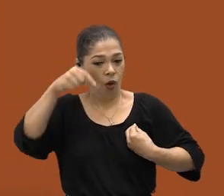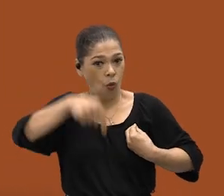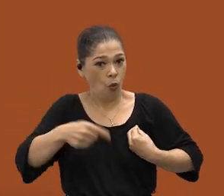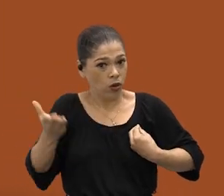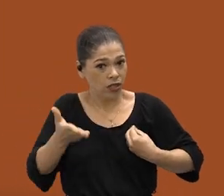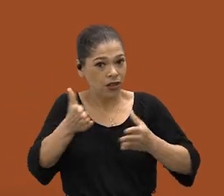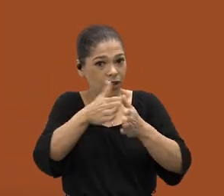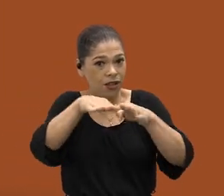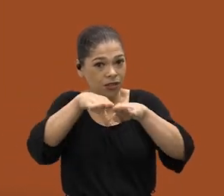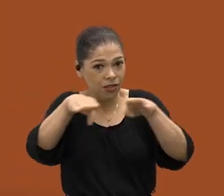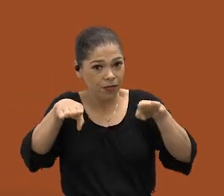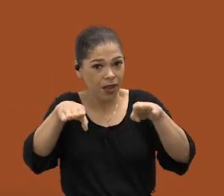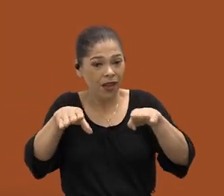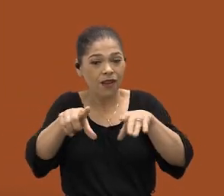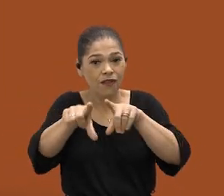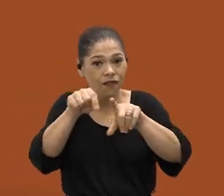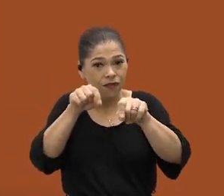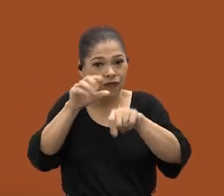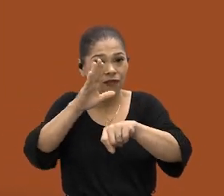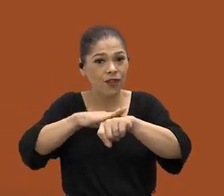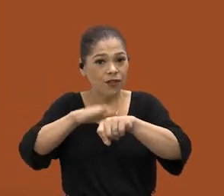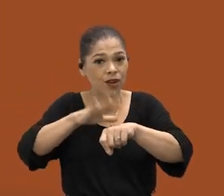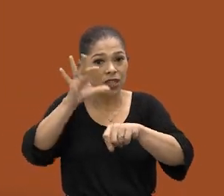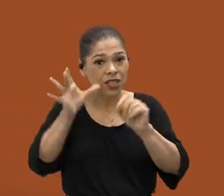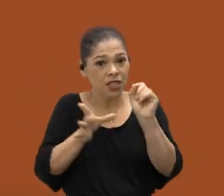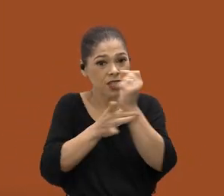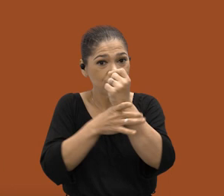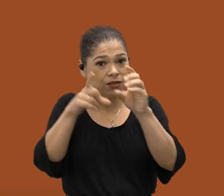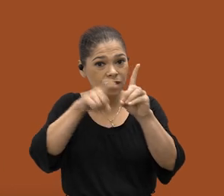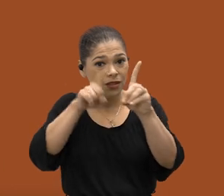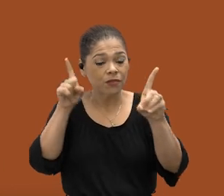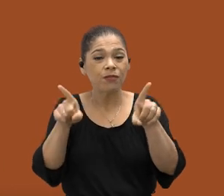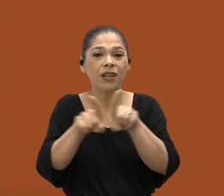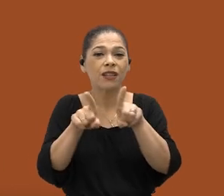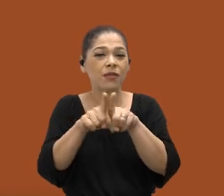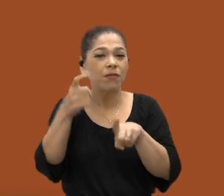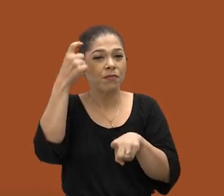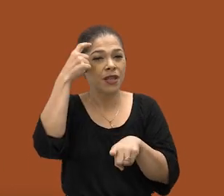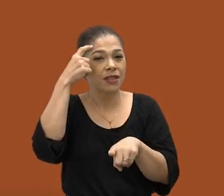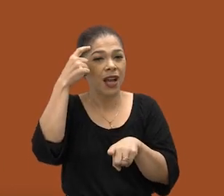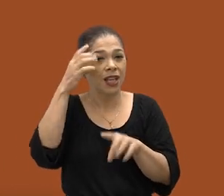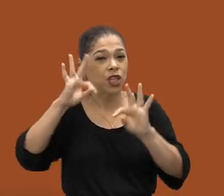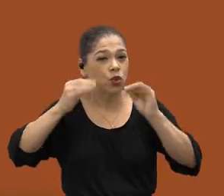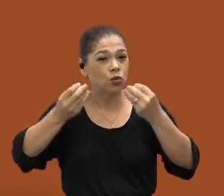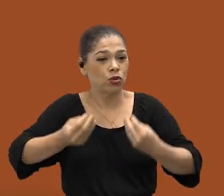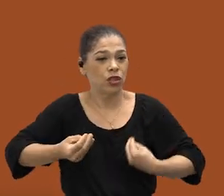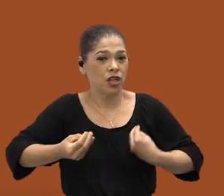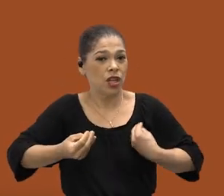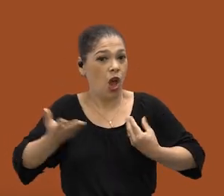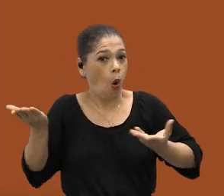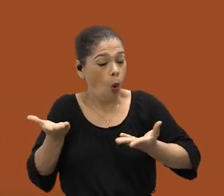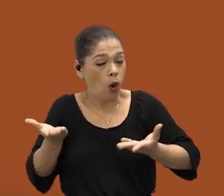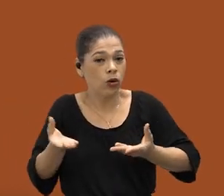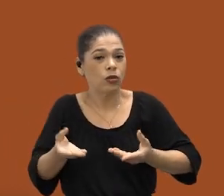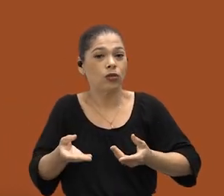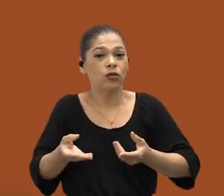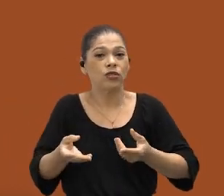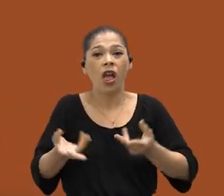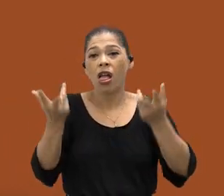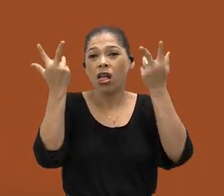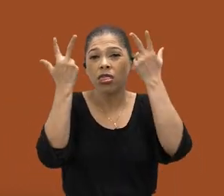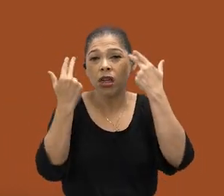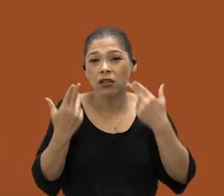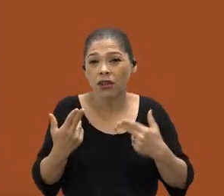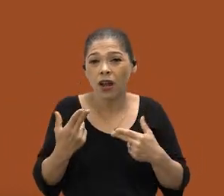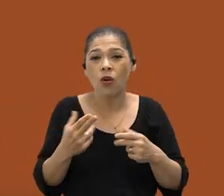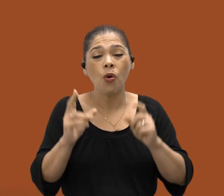se orientar e fazer escolhas seguras e autônomas mas sobretudo pensar que nada do que a gente está posto aqui hoje é